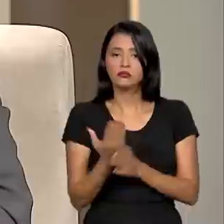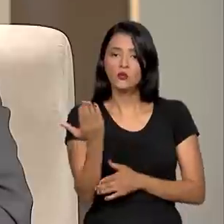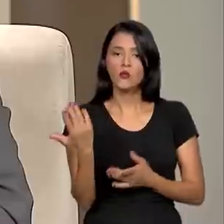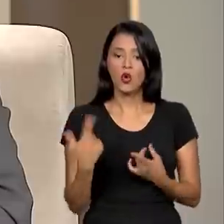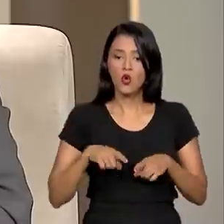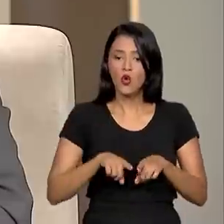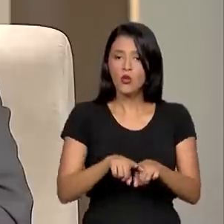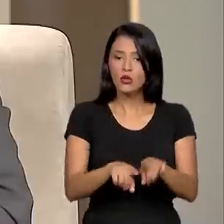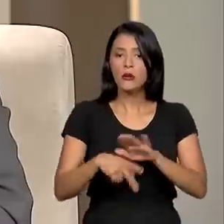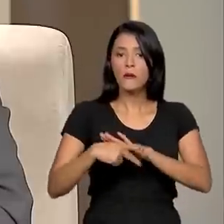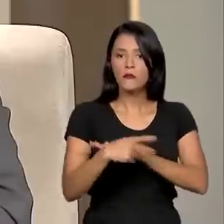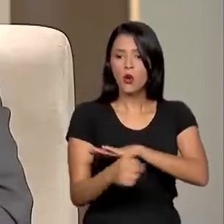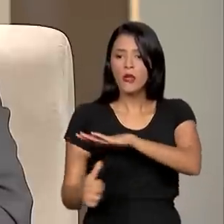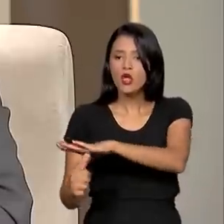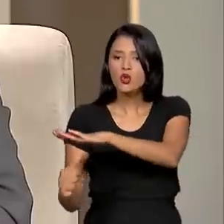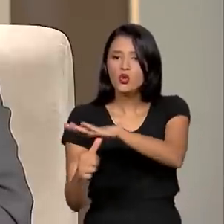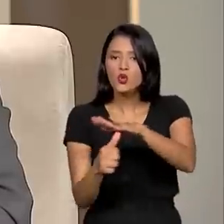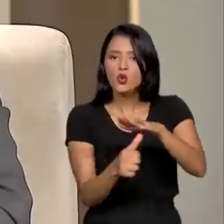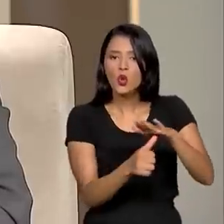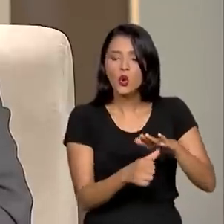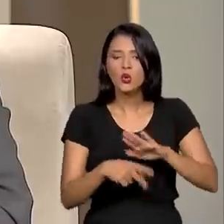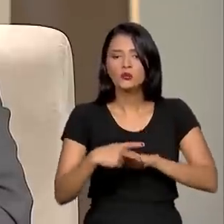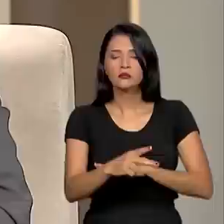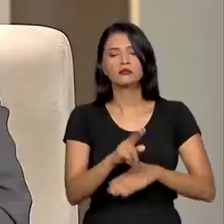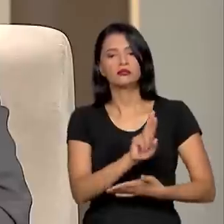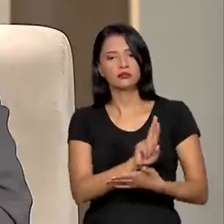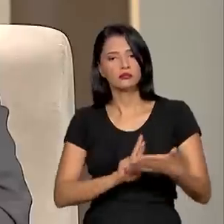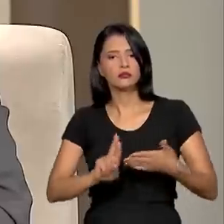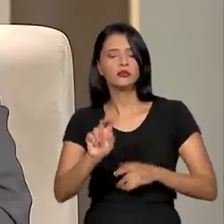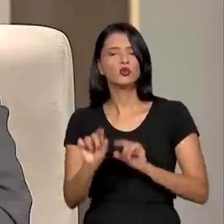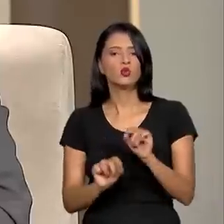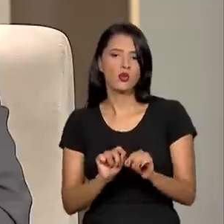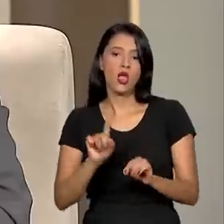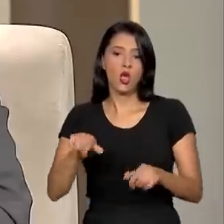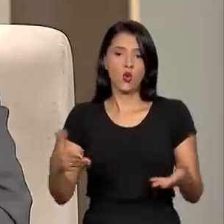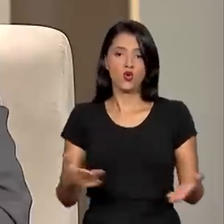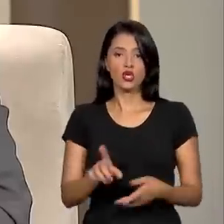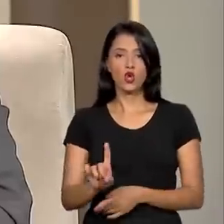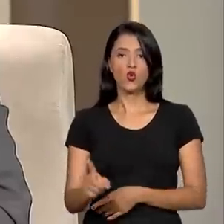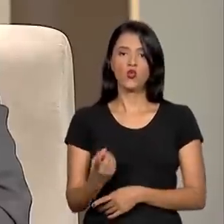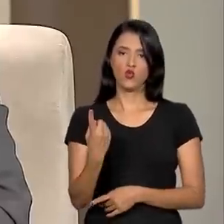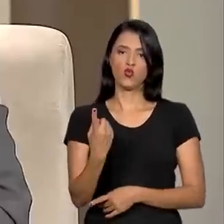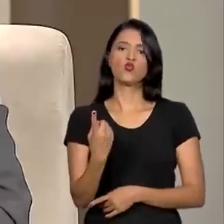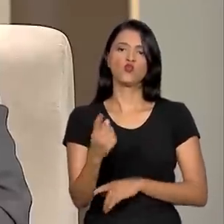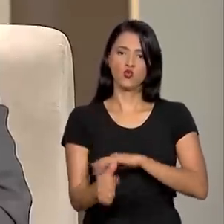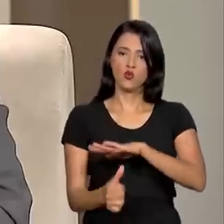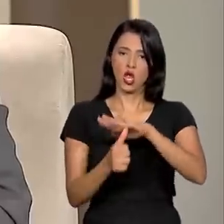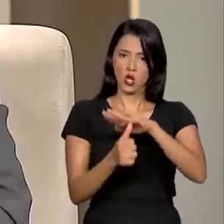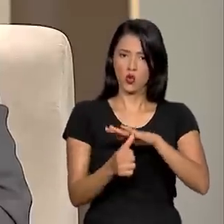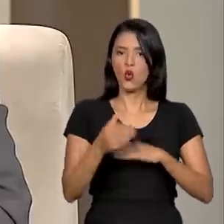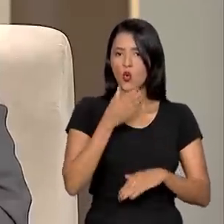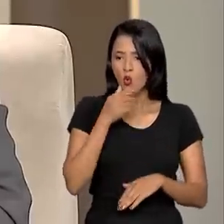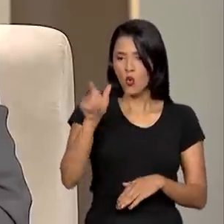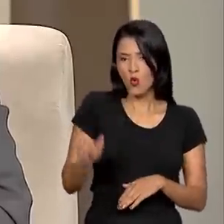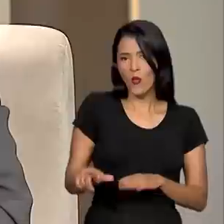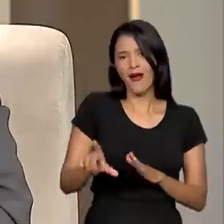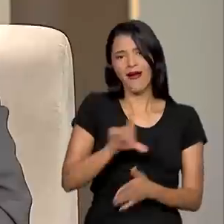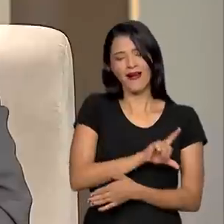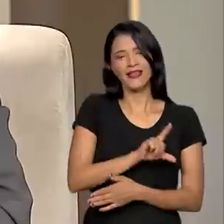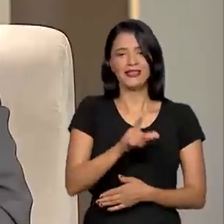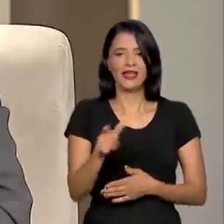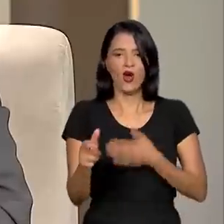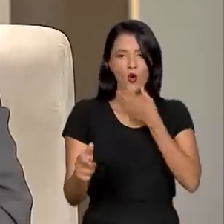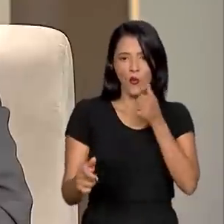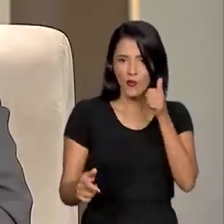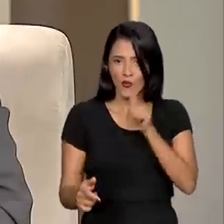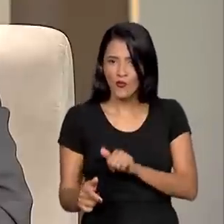de reitores das universidades e hoje a interlocução é com um reitor. Antigamente era reitor a reitor.